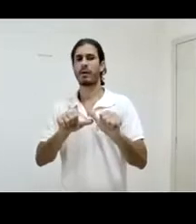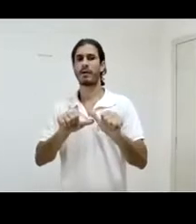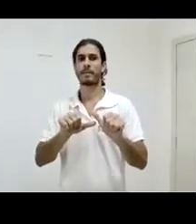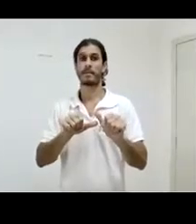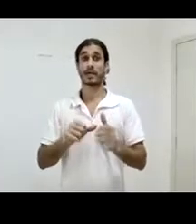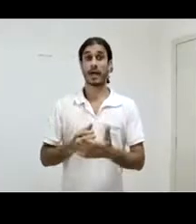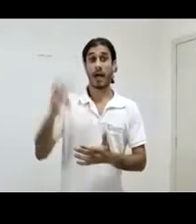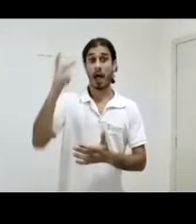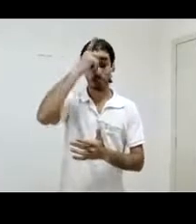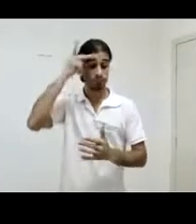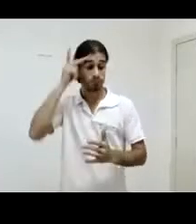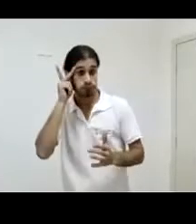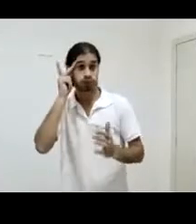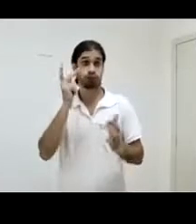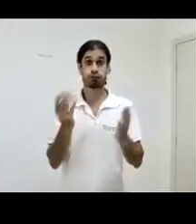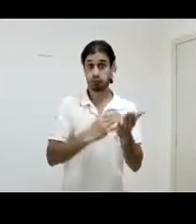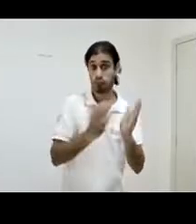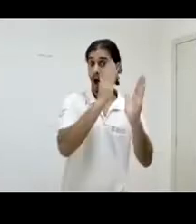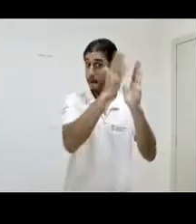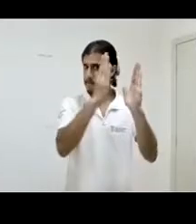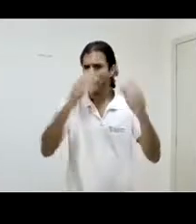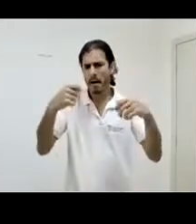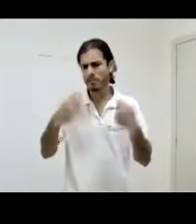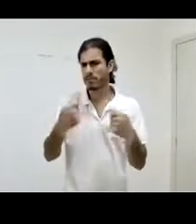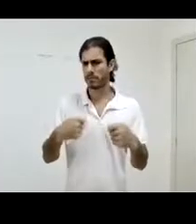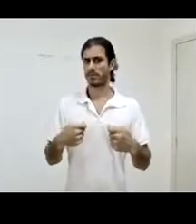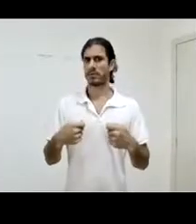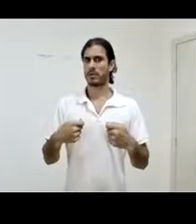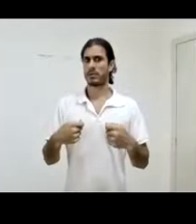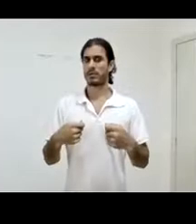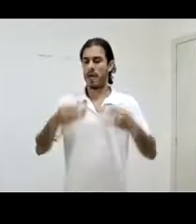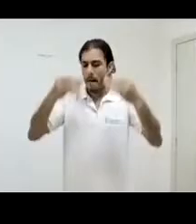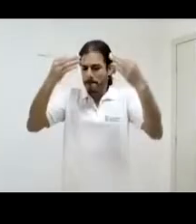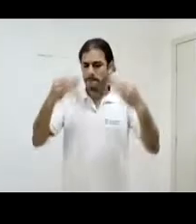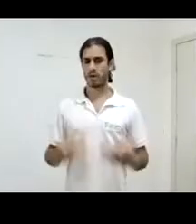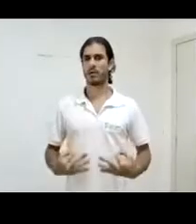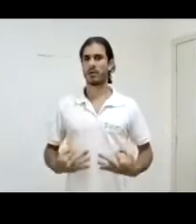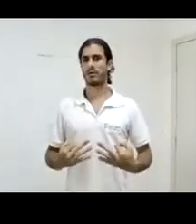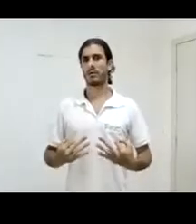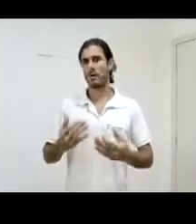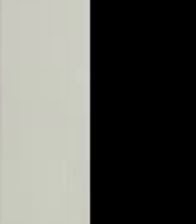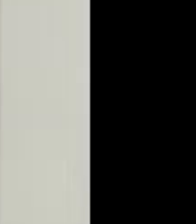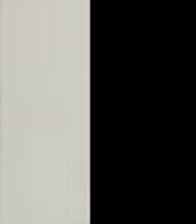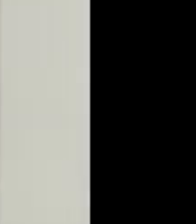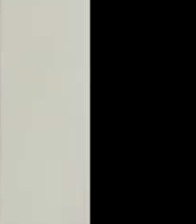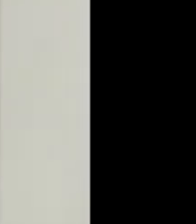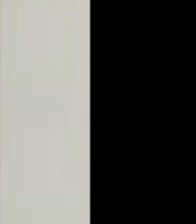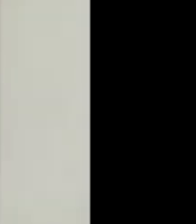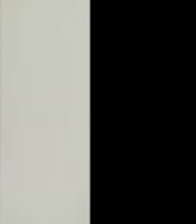desses preconceitos. Bom, qual é a proposta da minha pesquisa? Essa pesquisa